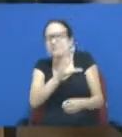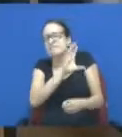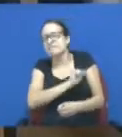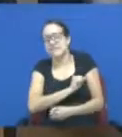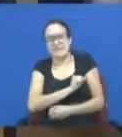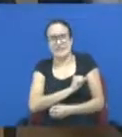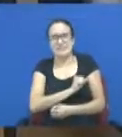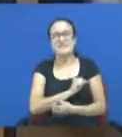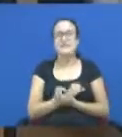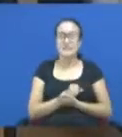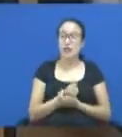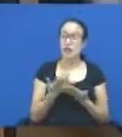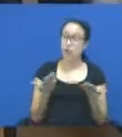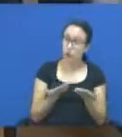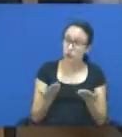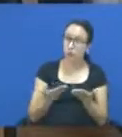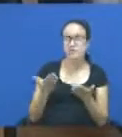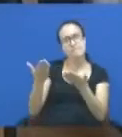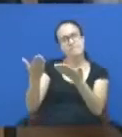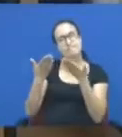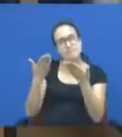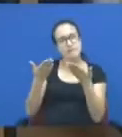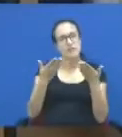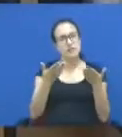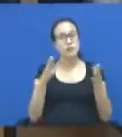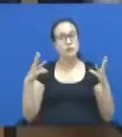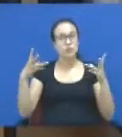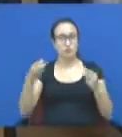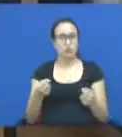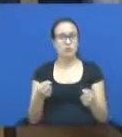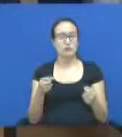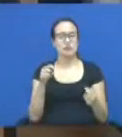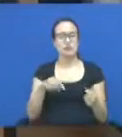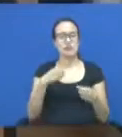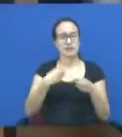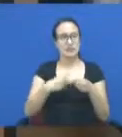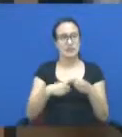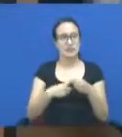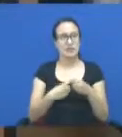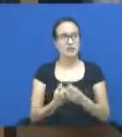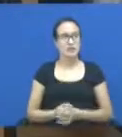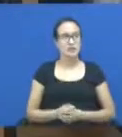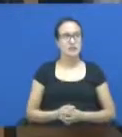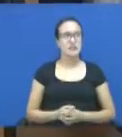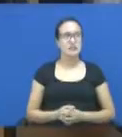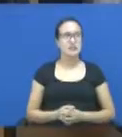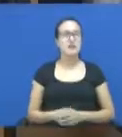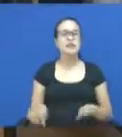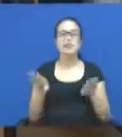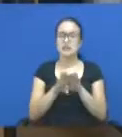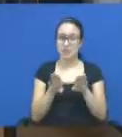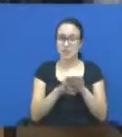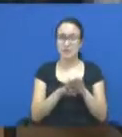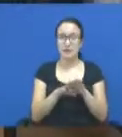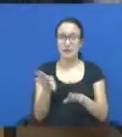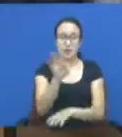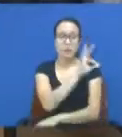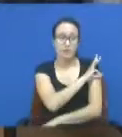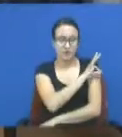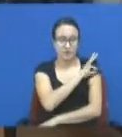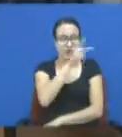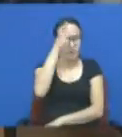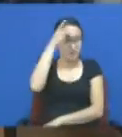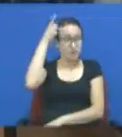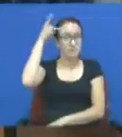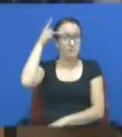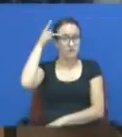com a autoridade desta cidade. Quero lembrar também que entreguei as mãos do prefeito Adis,